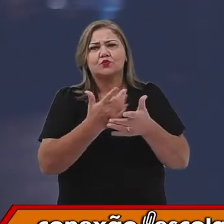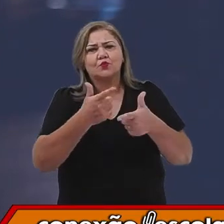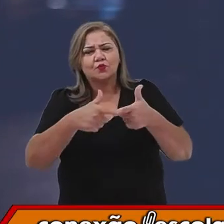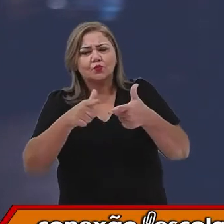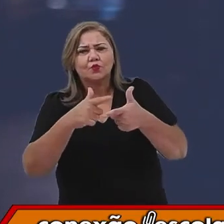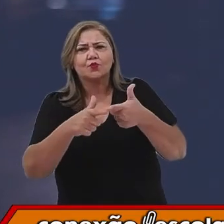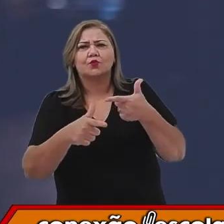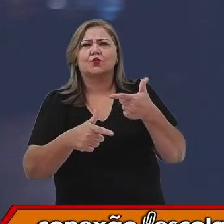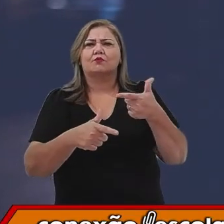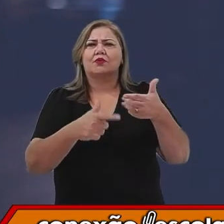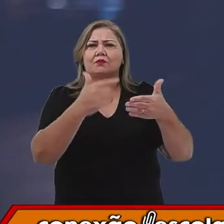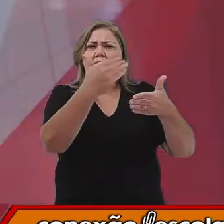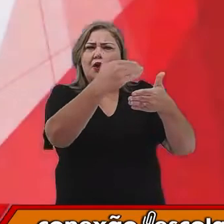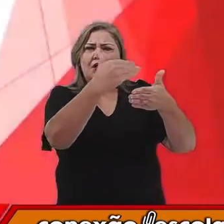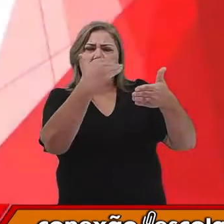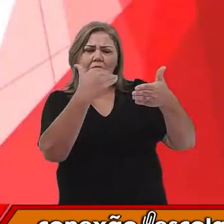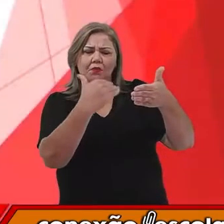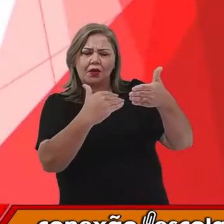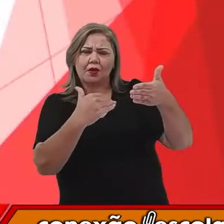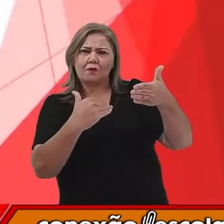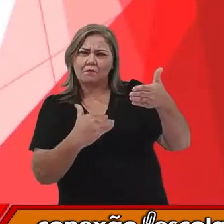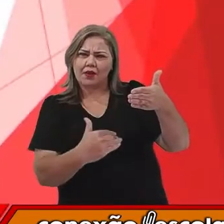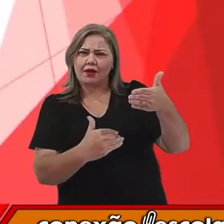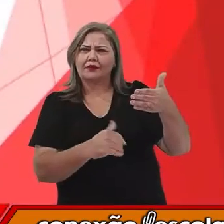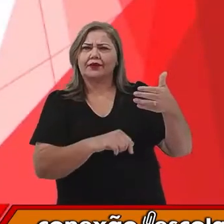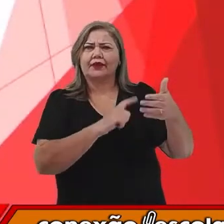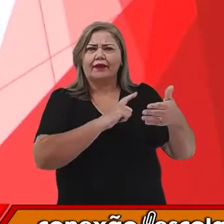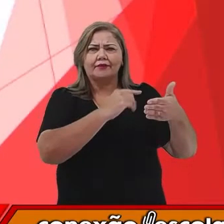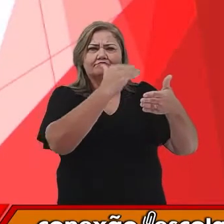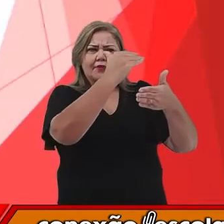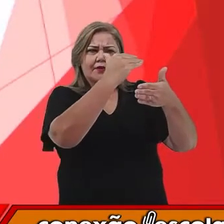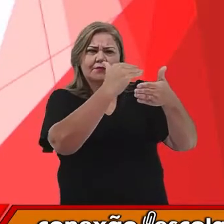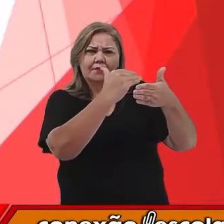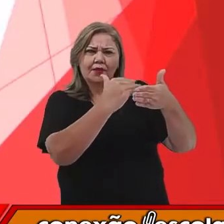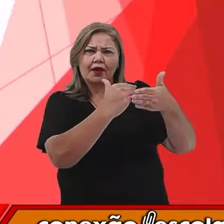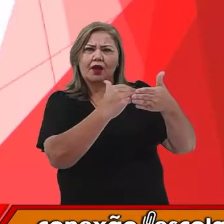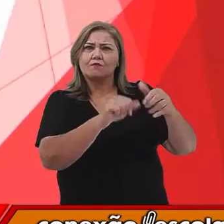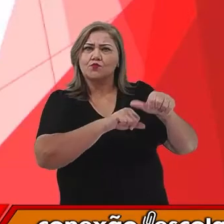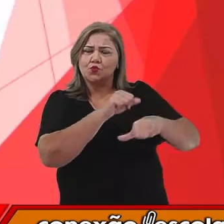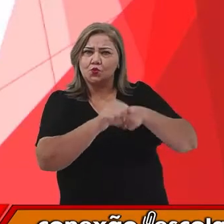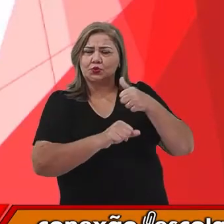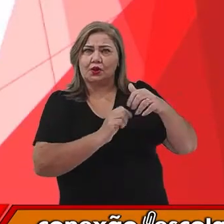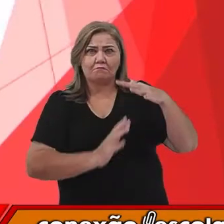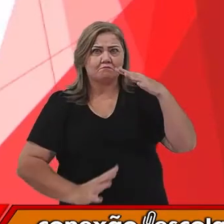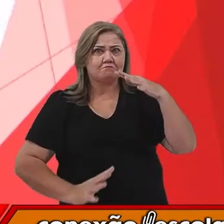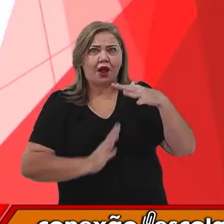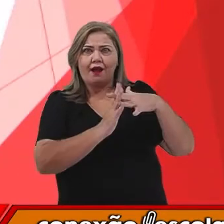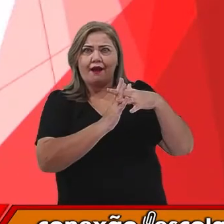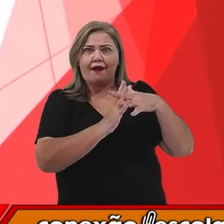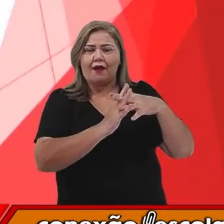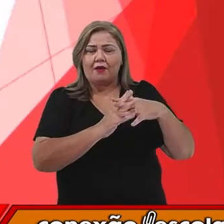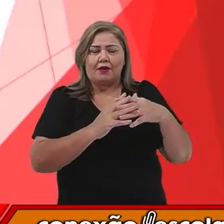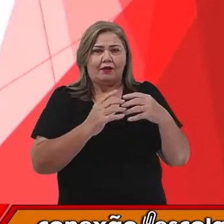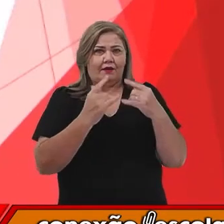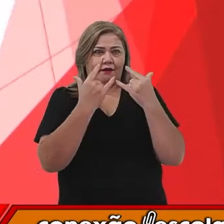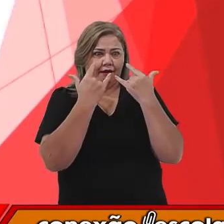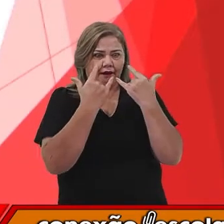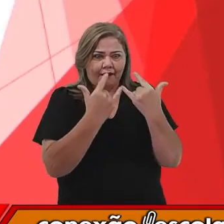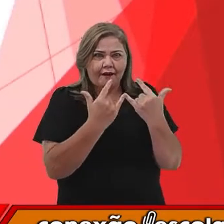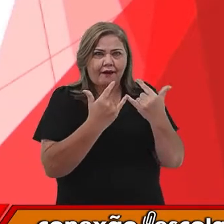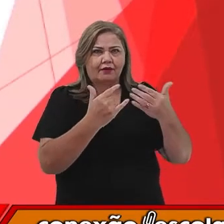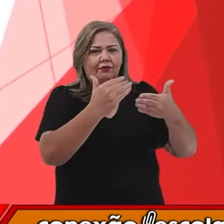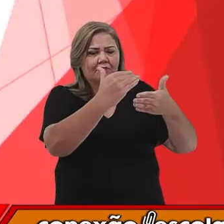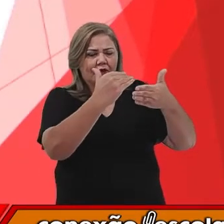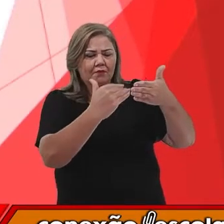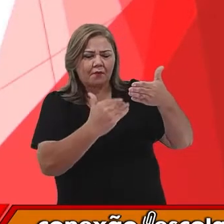conflito que muda o curso das ações, o clímax, que é a parte de maior tensão na história, a parte mais alta,